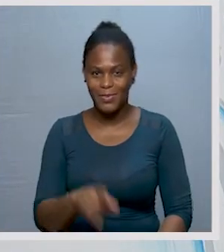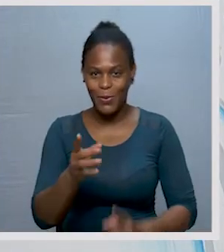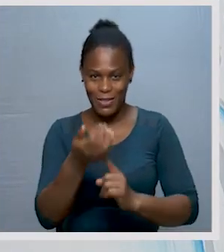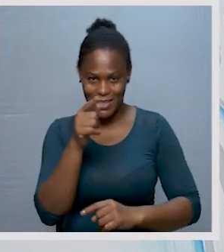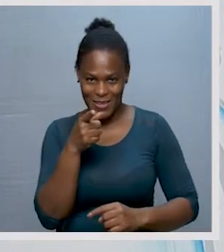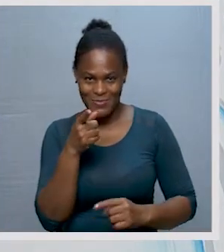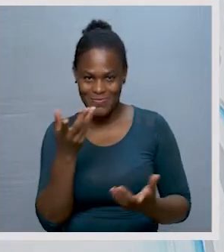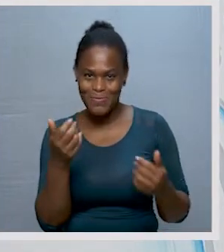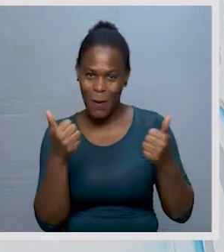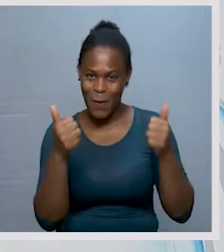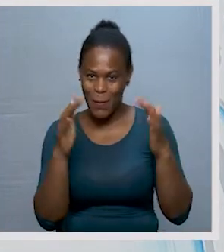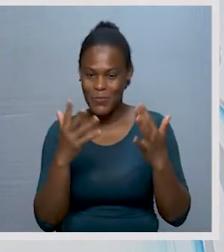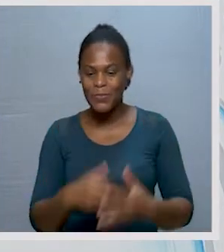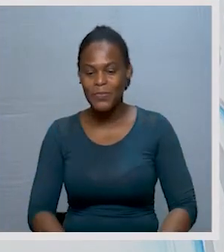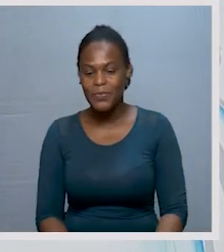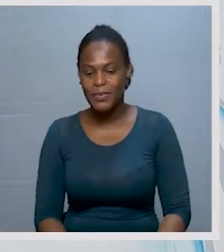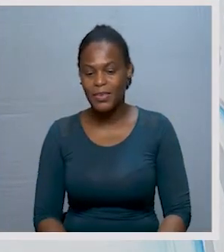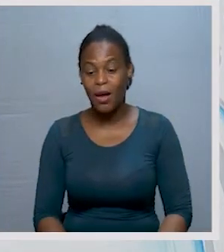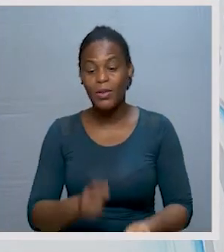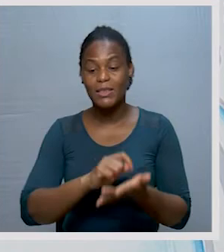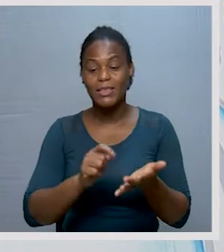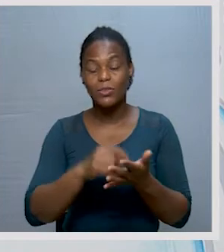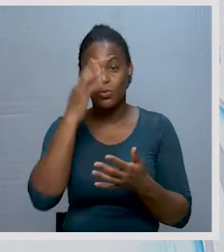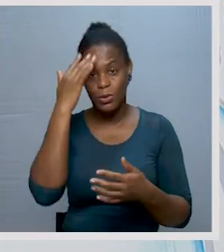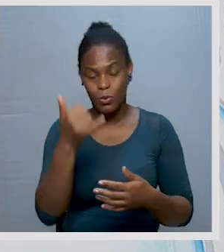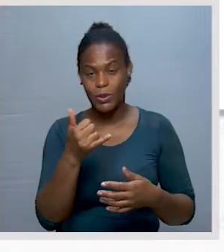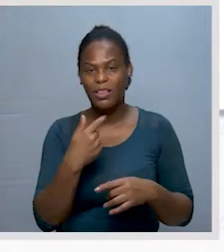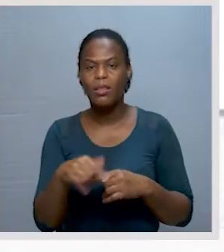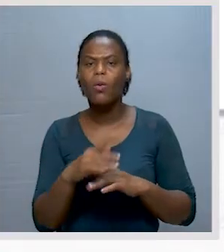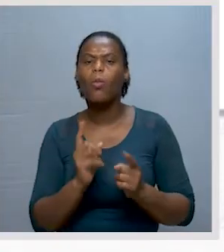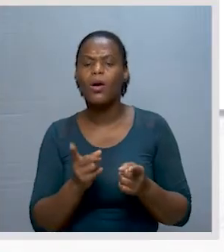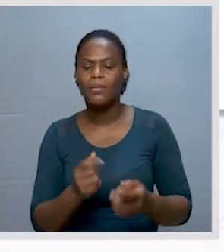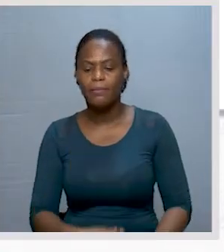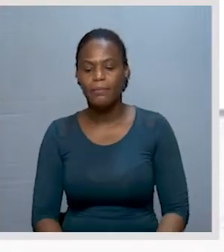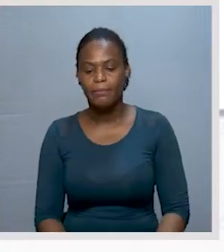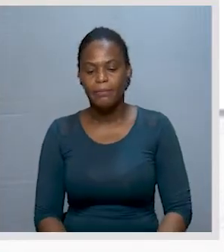Conseguiram? Muito bem. No exercício 2, o que é que temos?